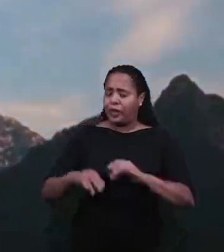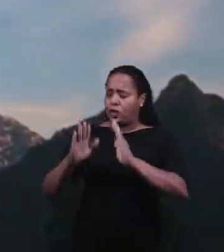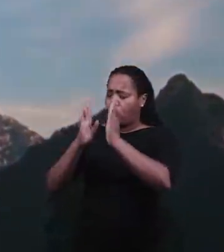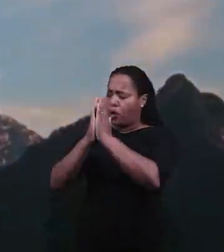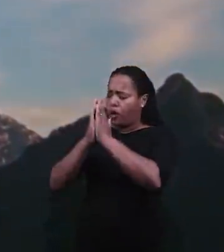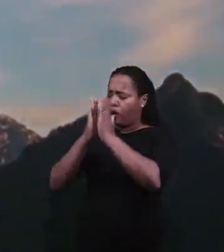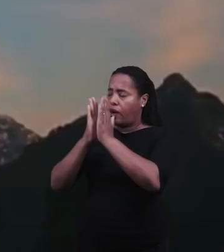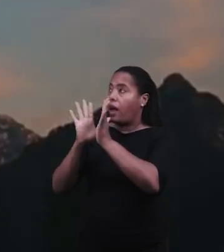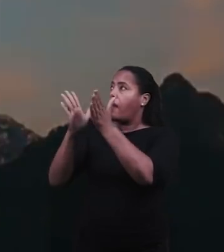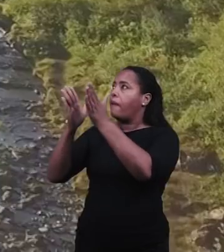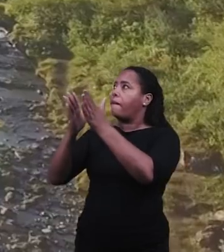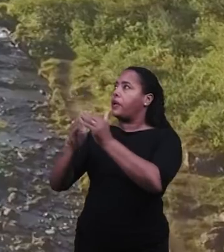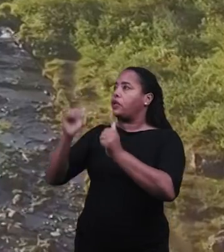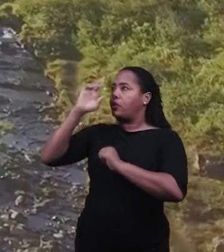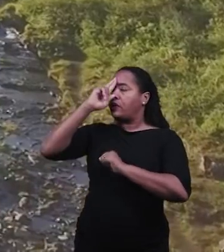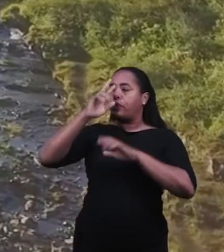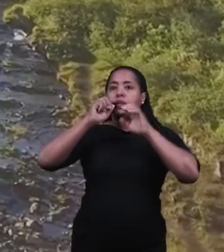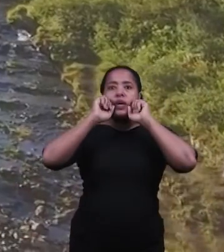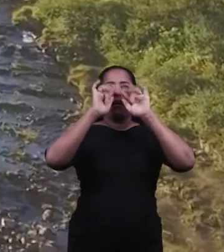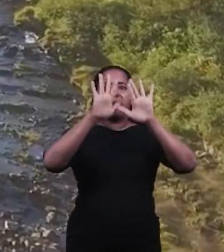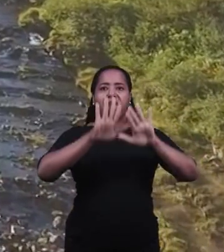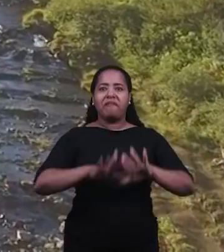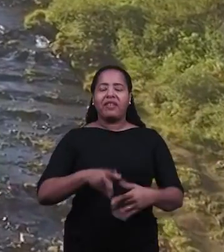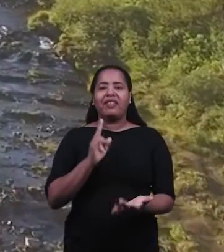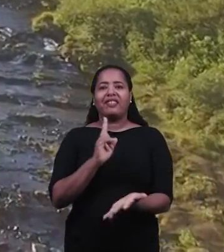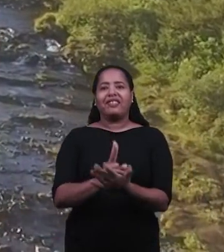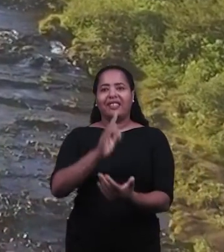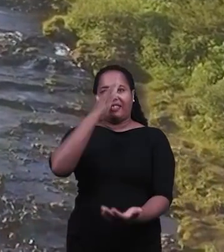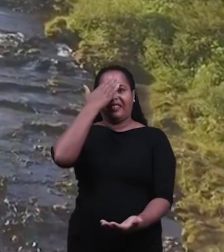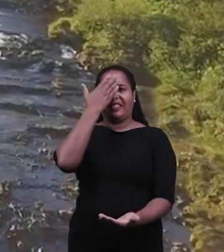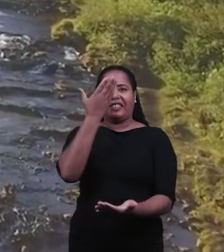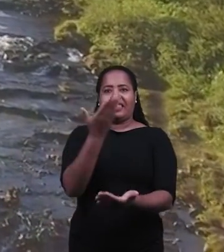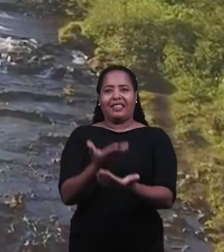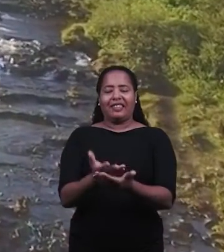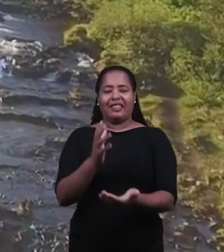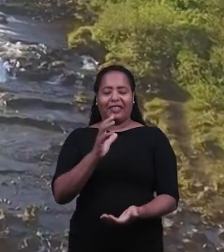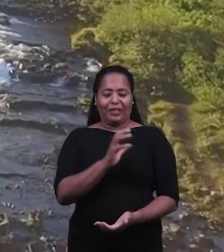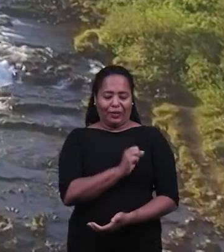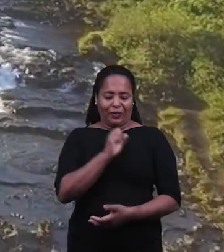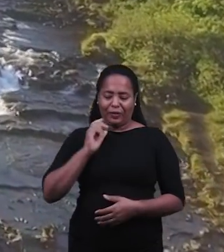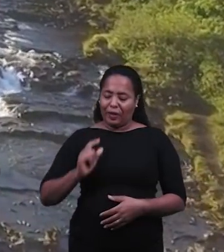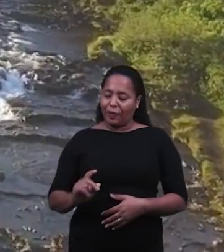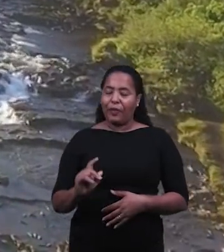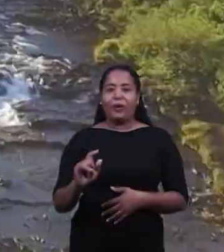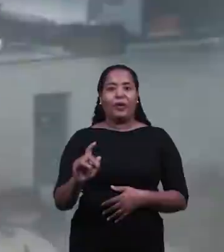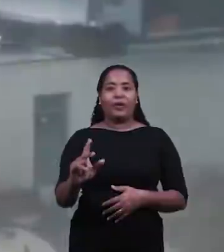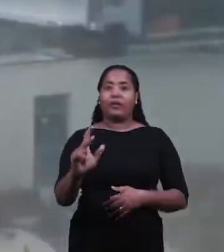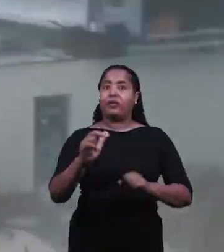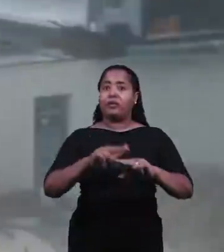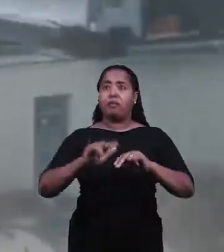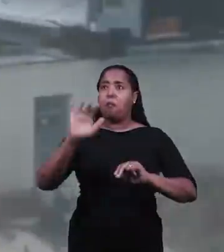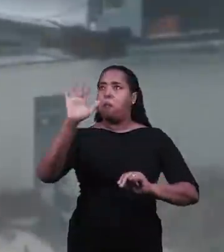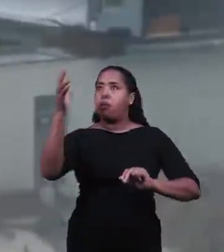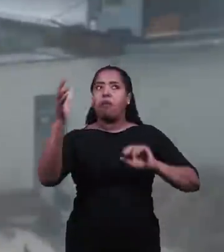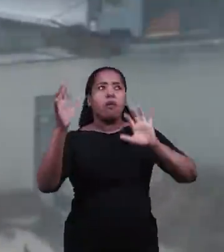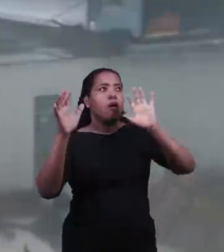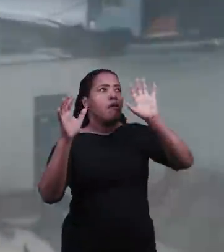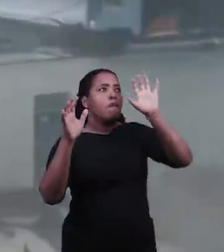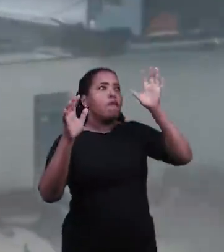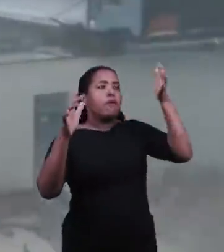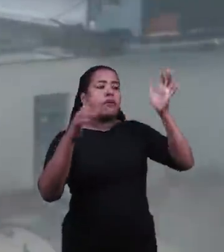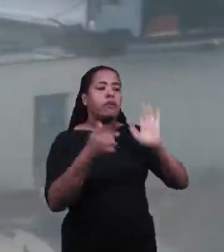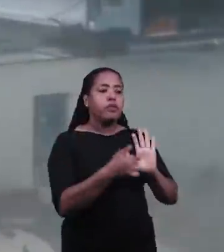bênçãos do Senhor, confiai no seu imenso amor. Os sinais estão